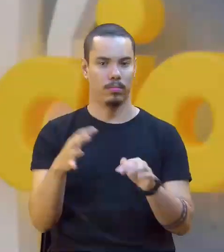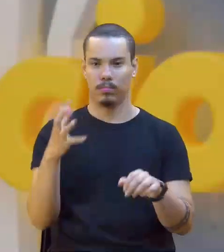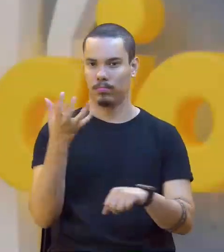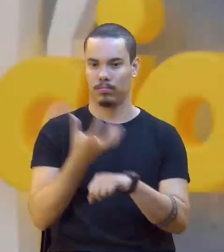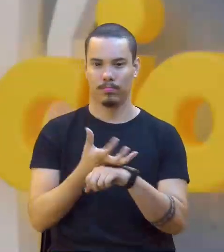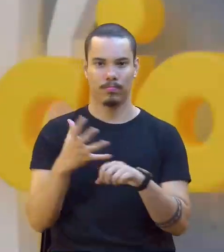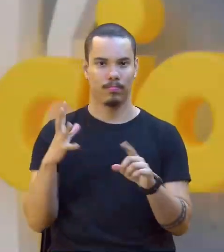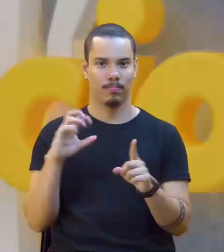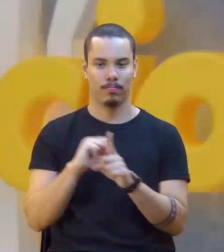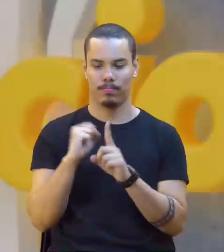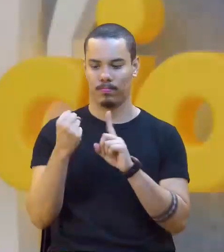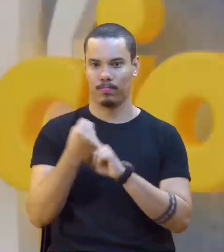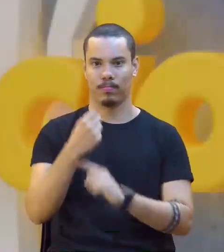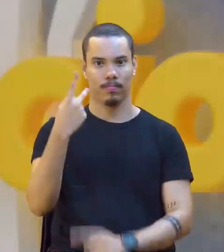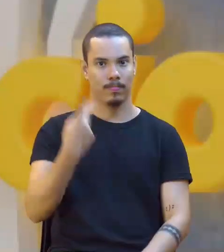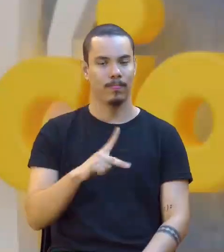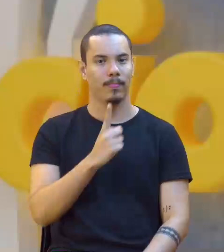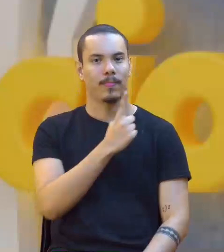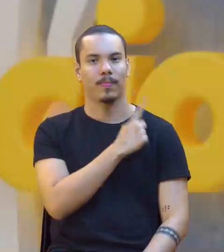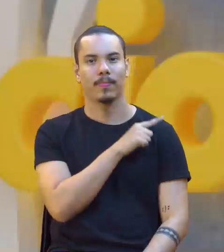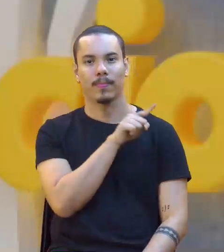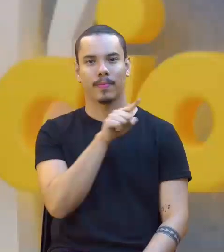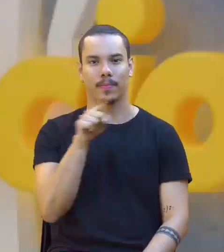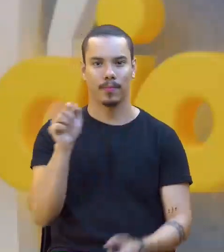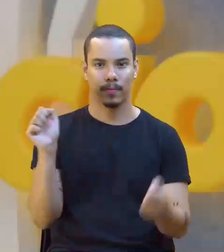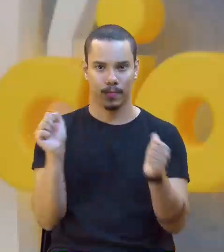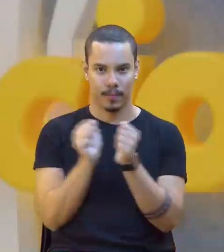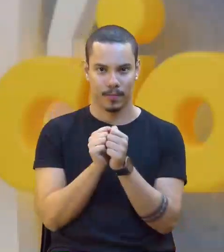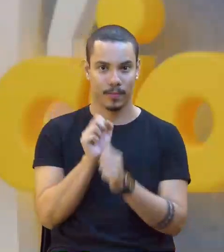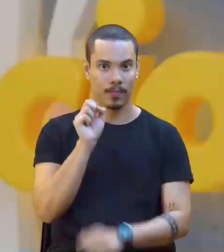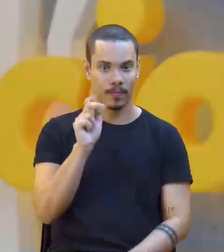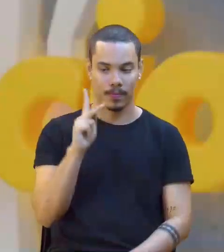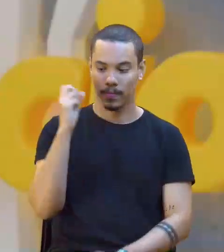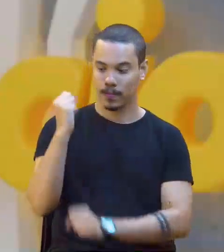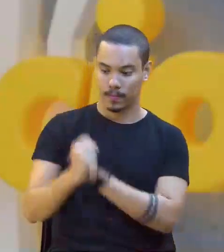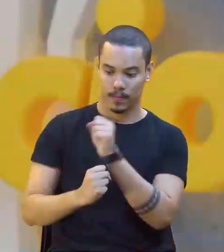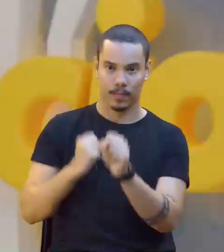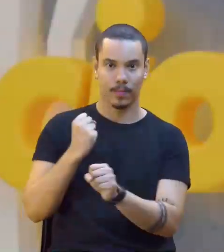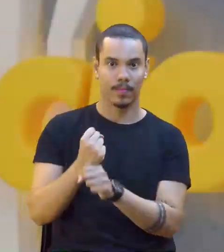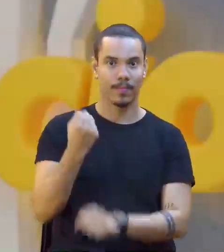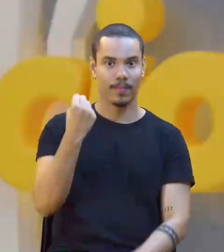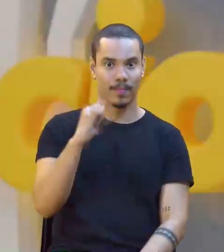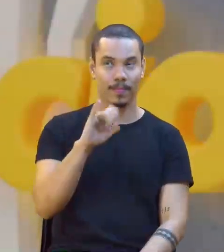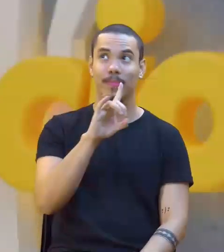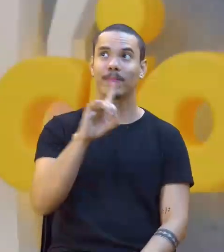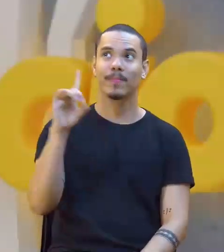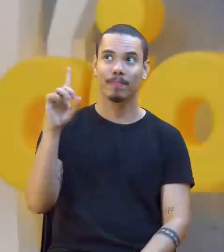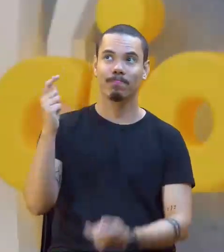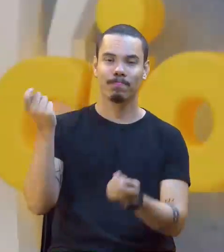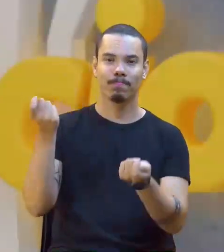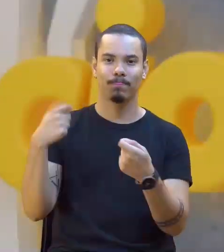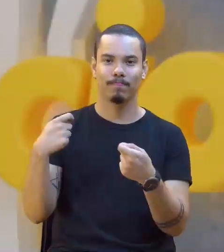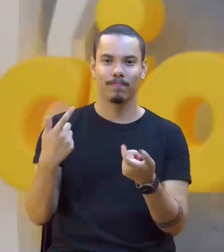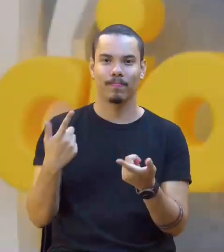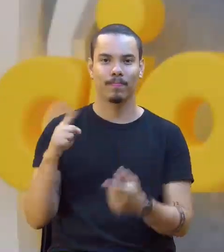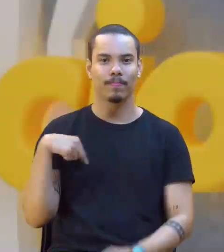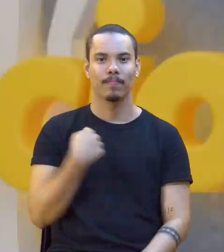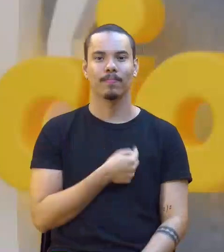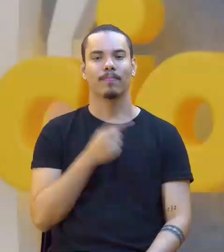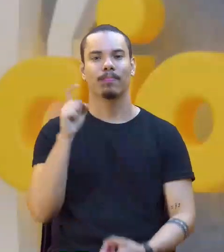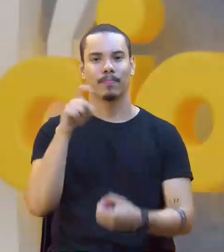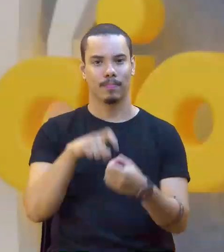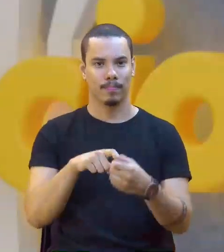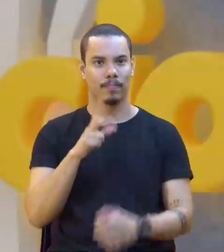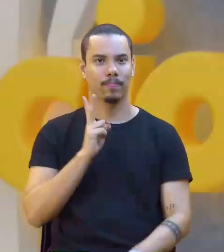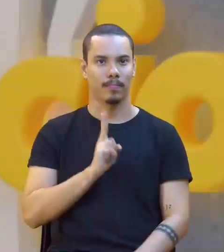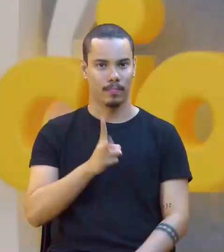aqui no primeiro ano com vocês, tá bom? E aí, ano que vem, se Deus permitir, a gente volta e dá continuidade a esse componente já